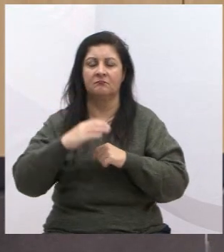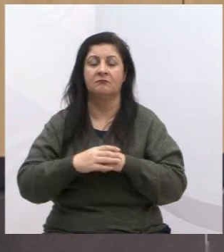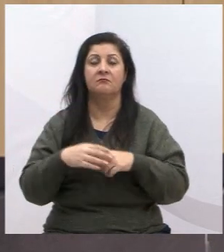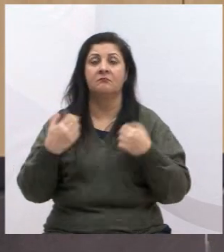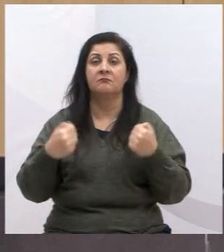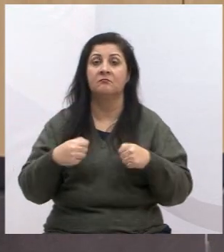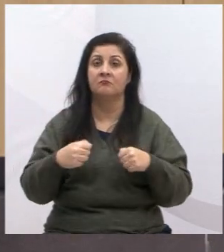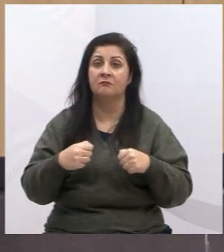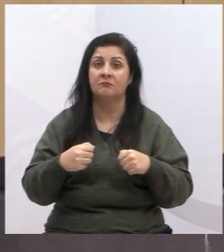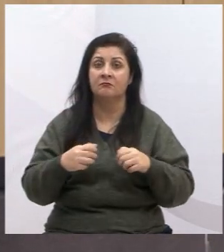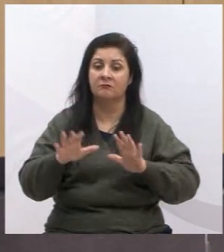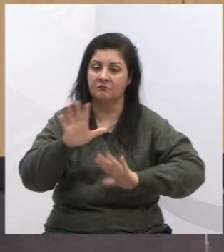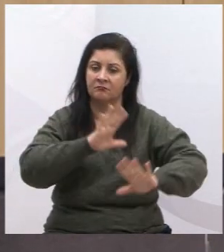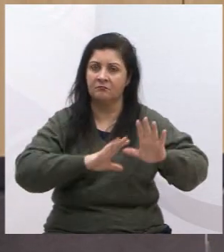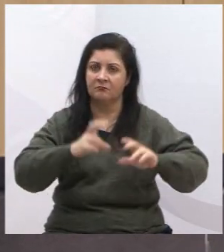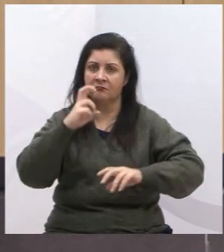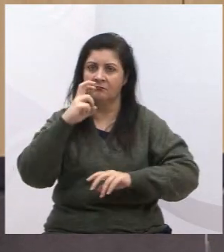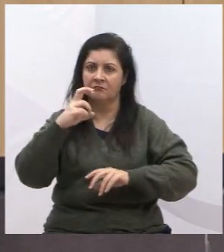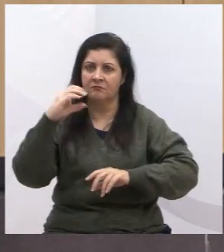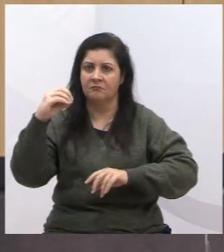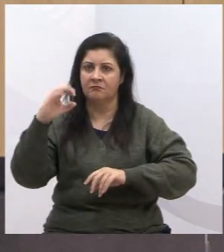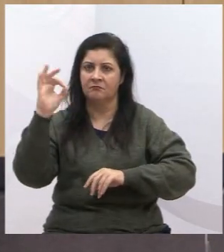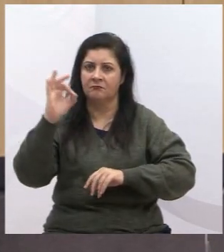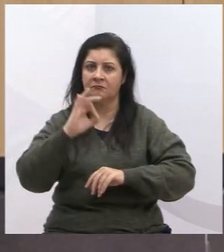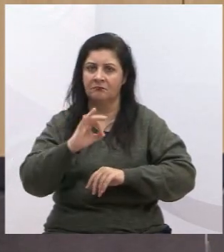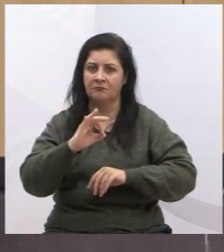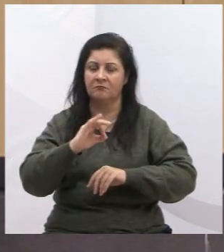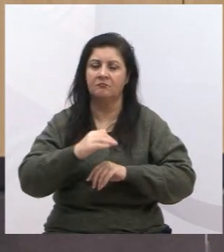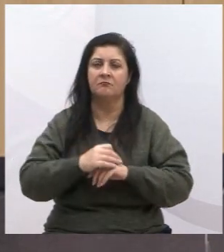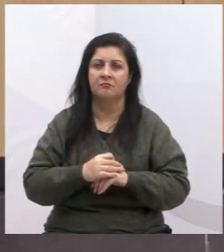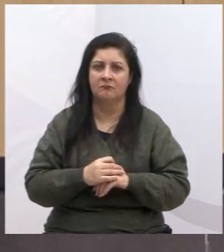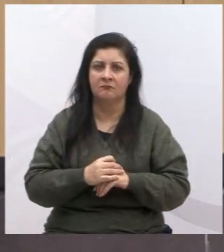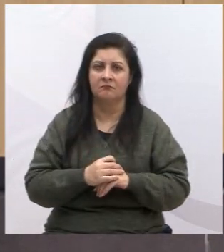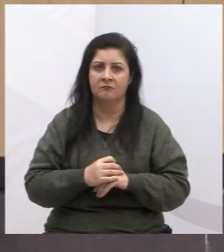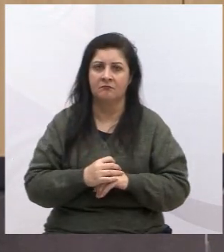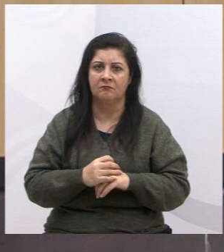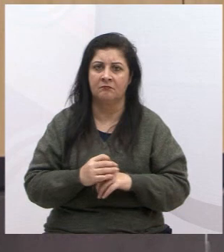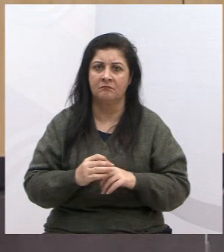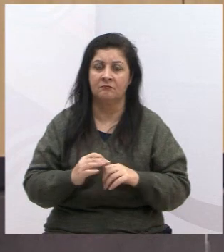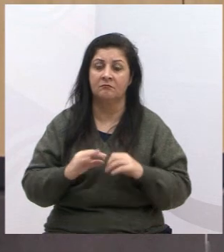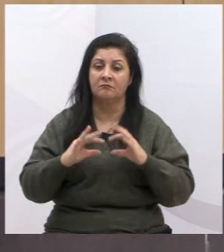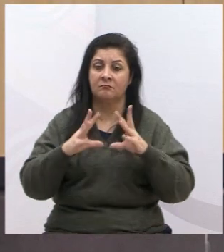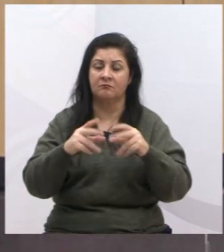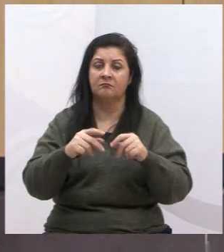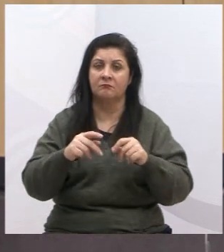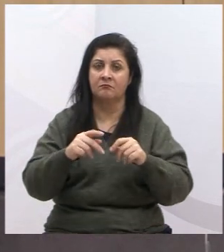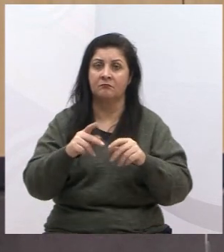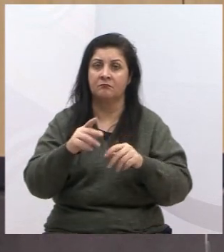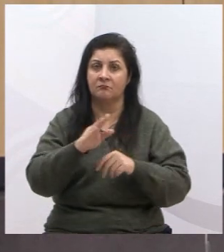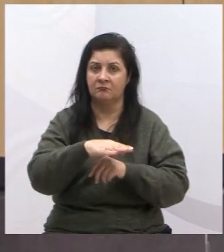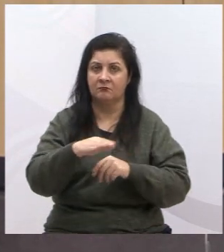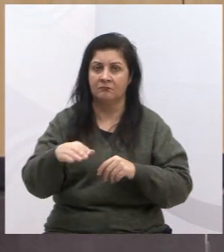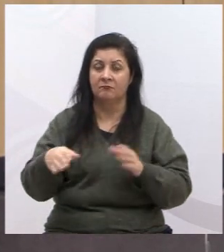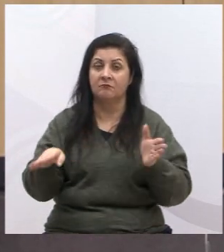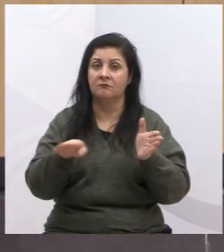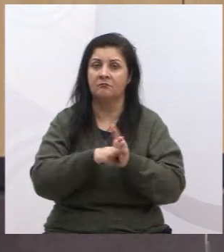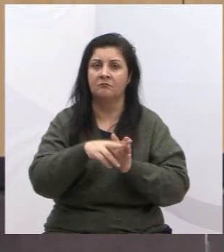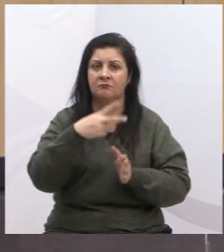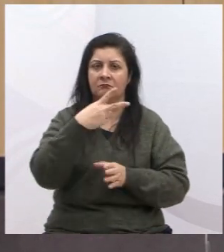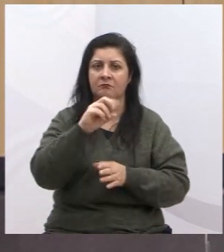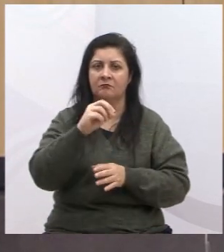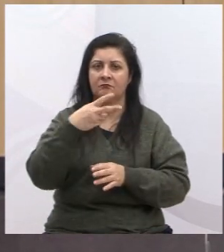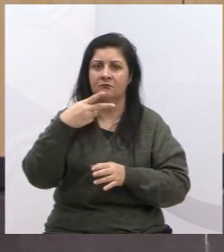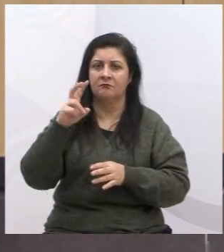atender 50% das demandas, do município até 2025. Tá? E